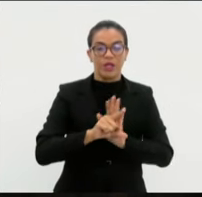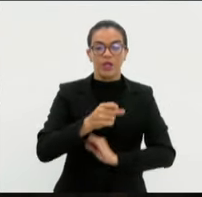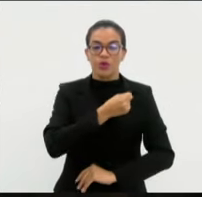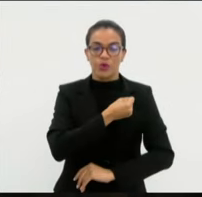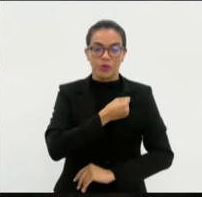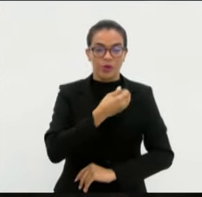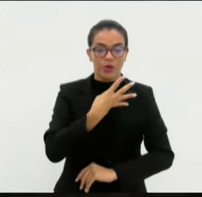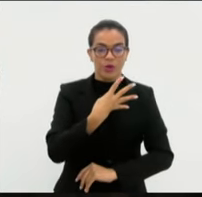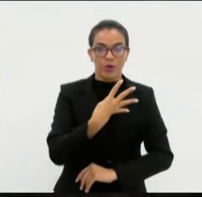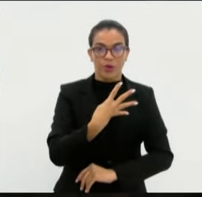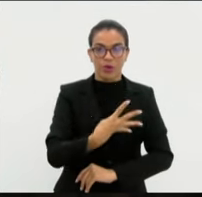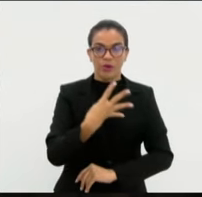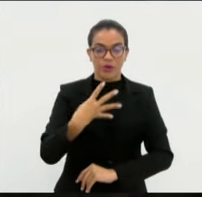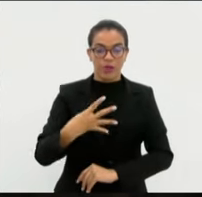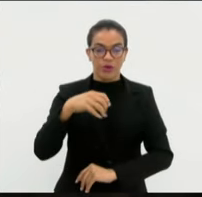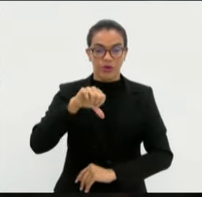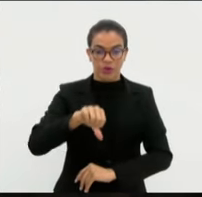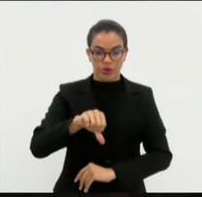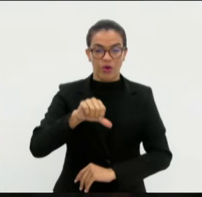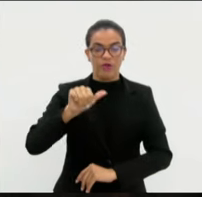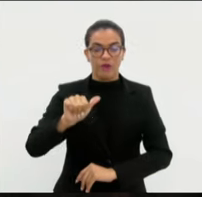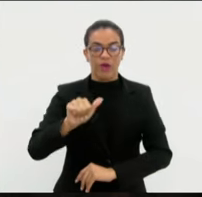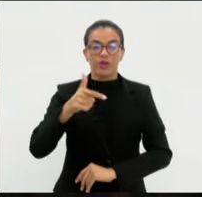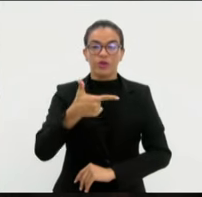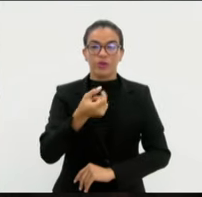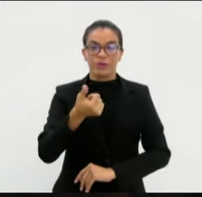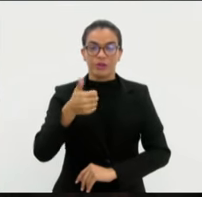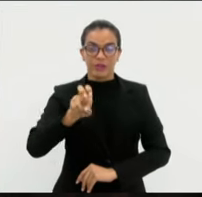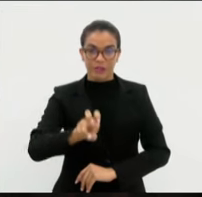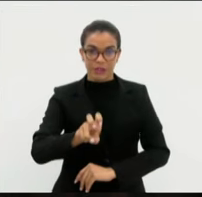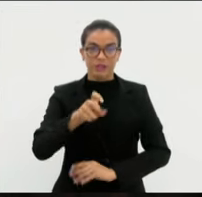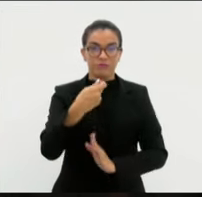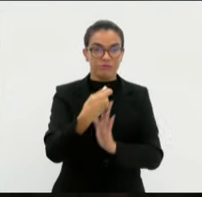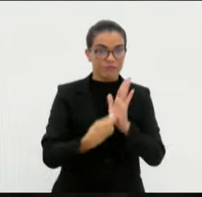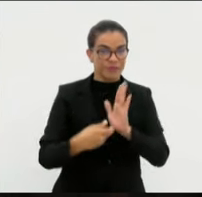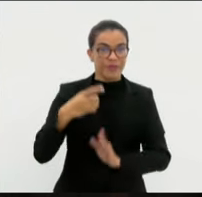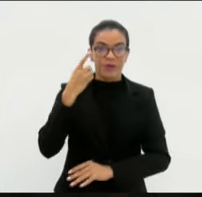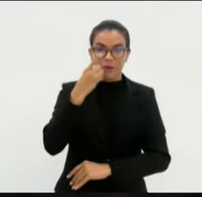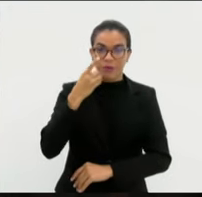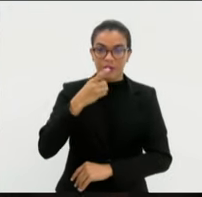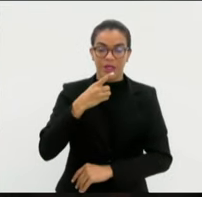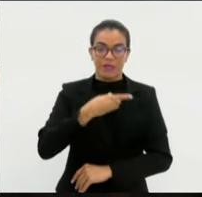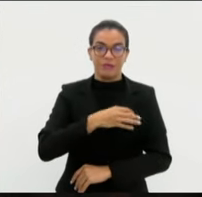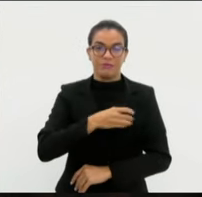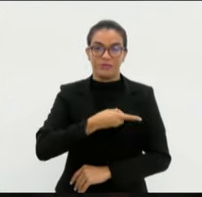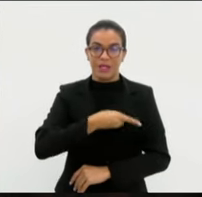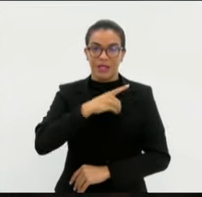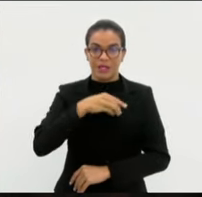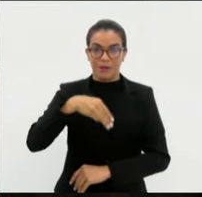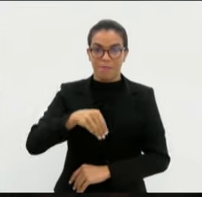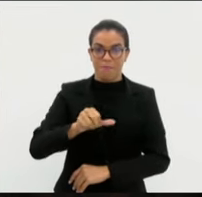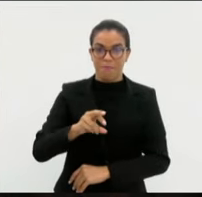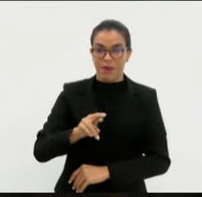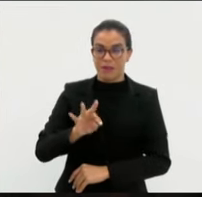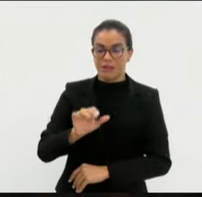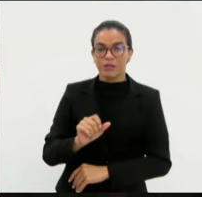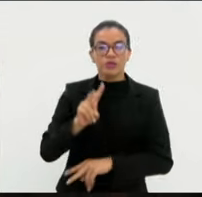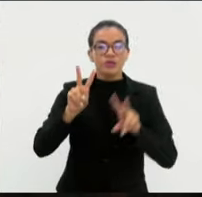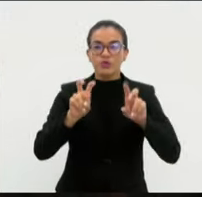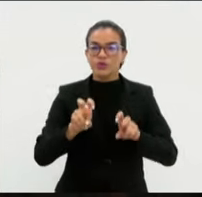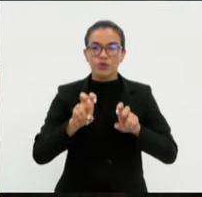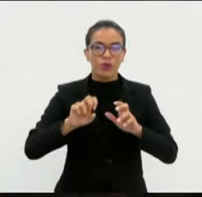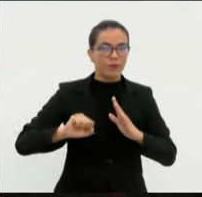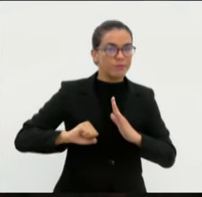número 449-A de 2015, de autoria da deputada Marta Rocha, que dispõe sobre a